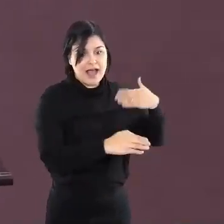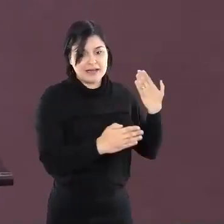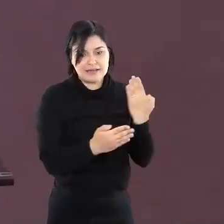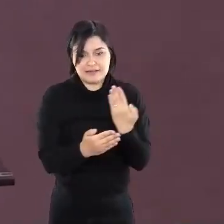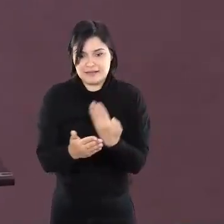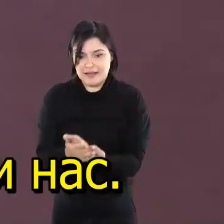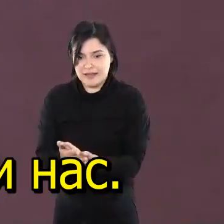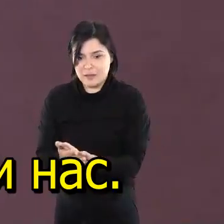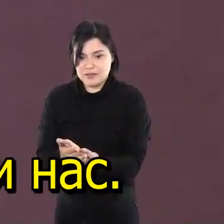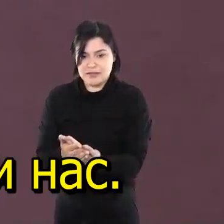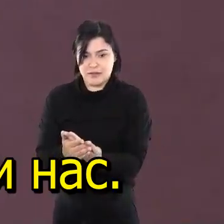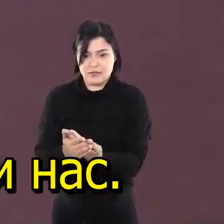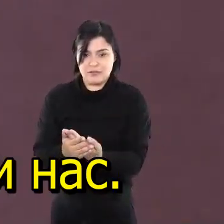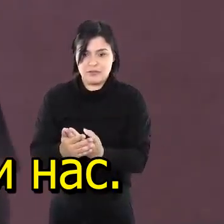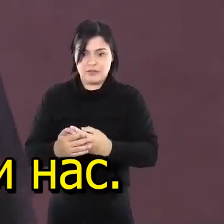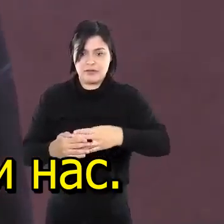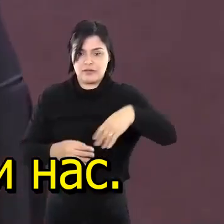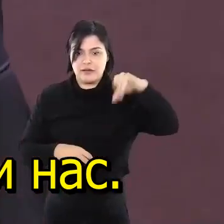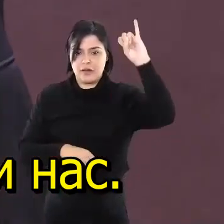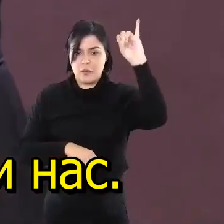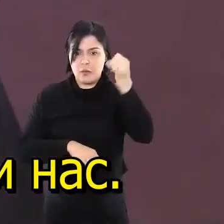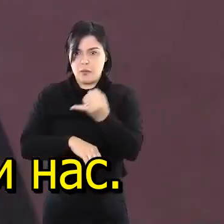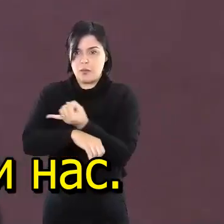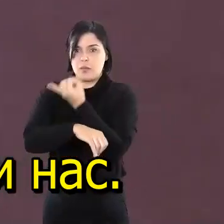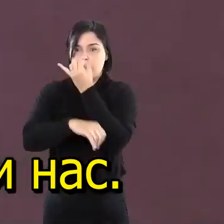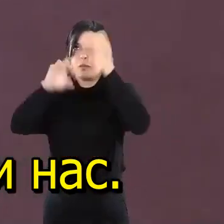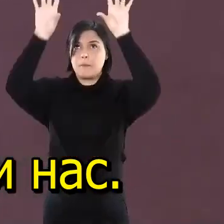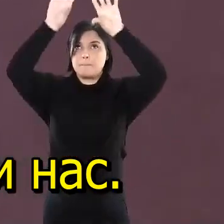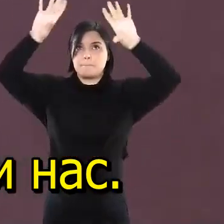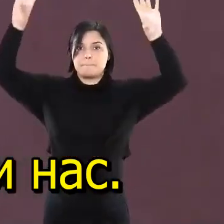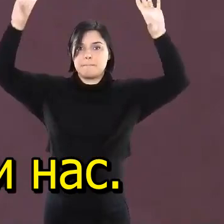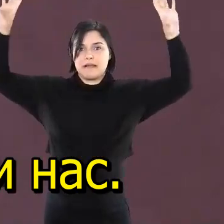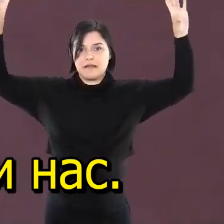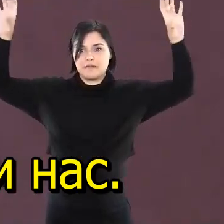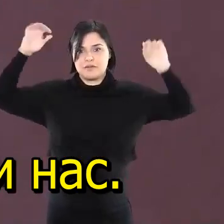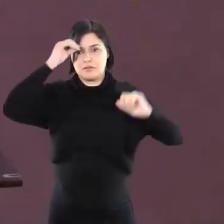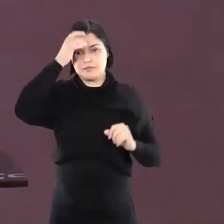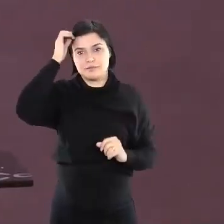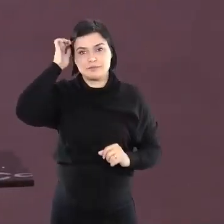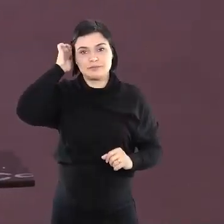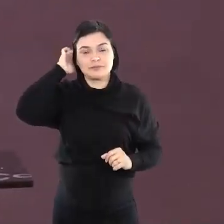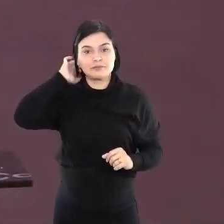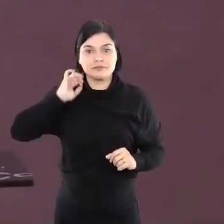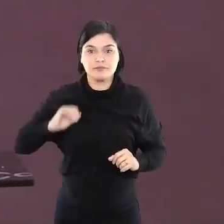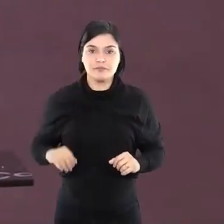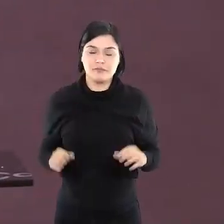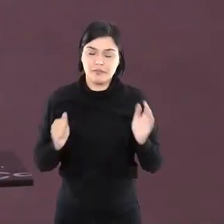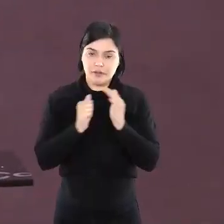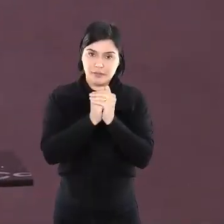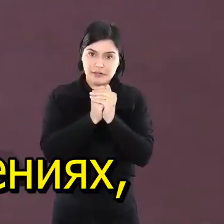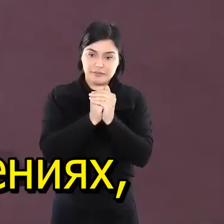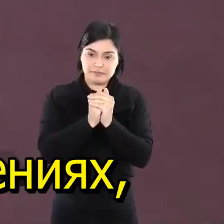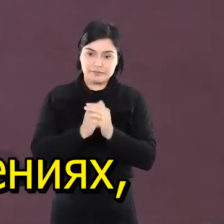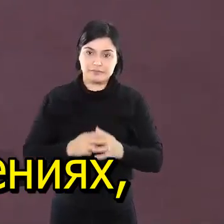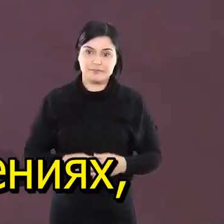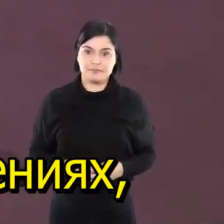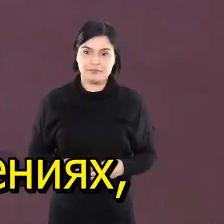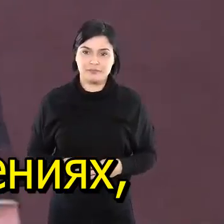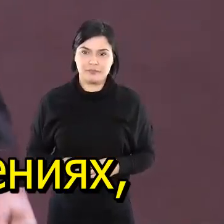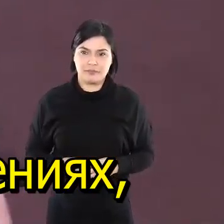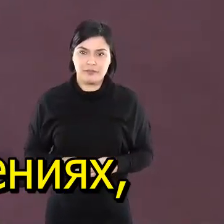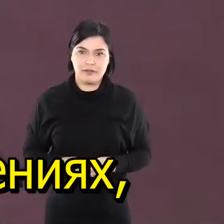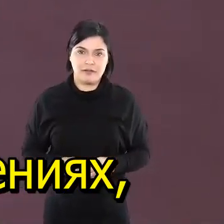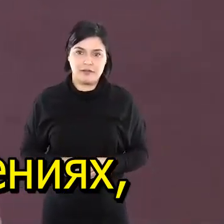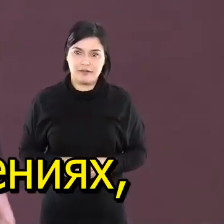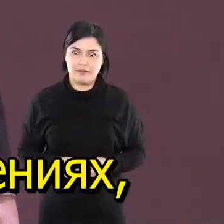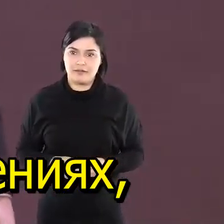Jerusalém, todo o projeto de Deus é habitar conosco. Amém? Mas Santo Agostinho,